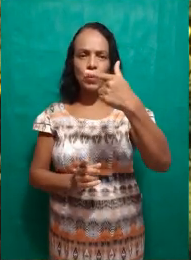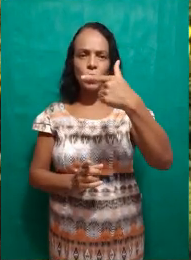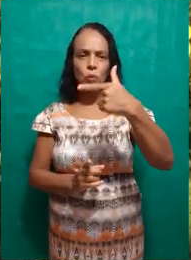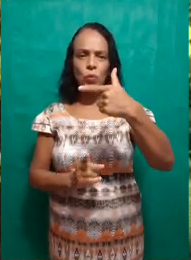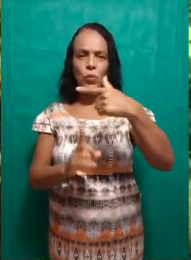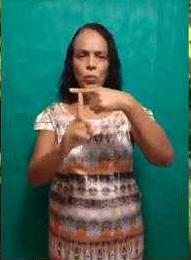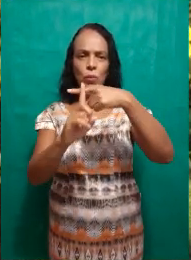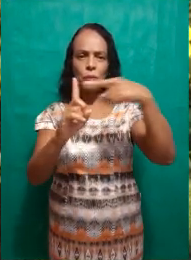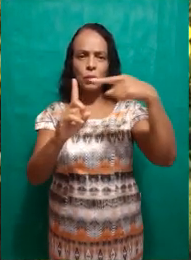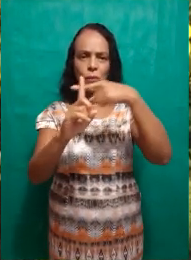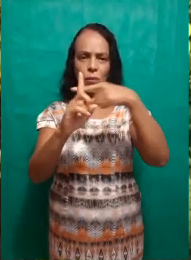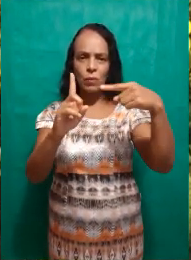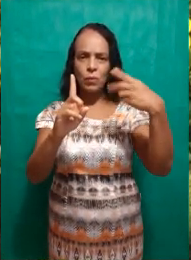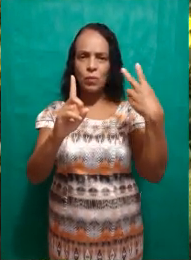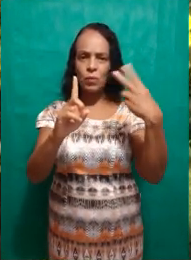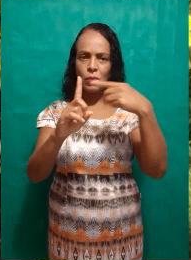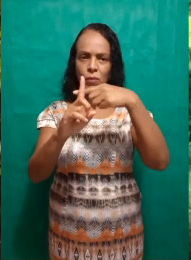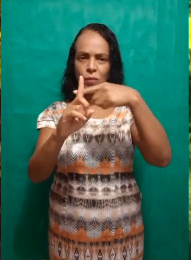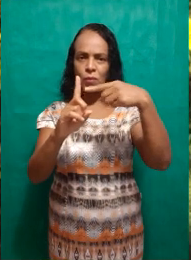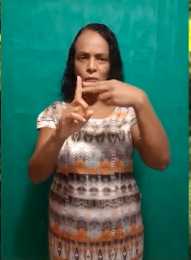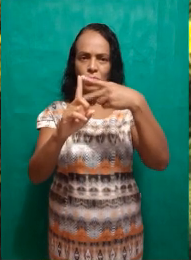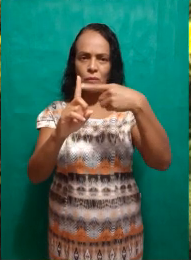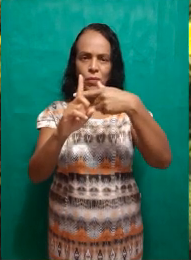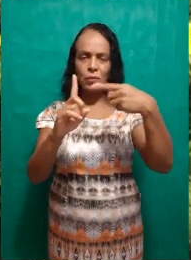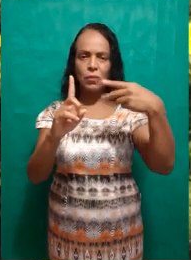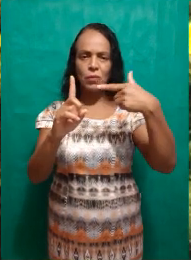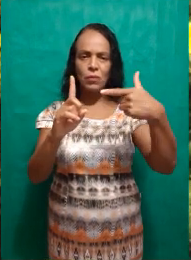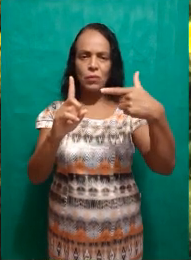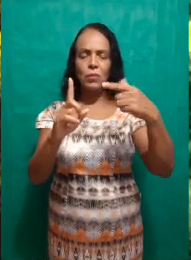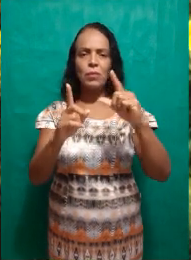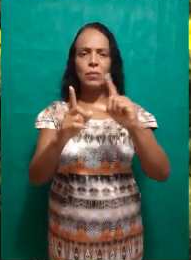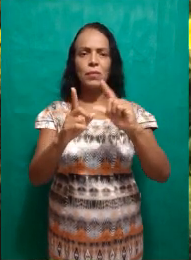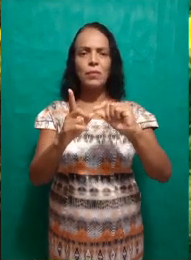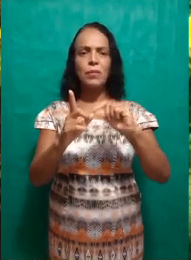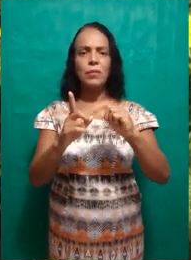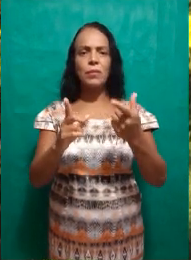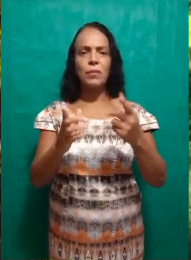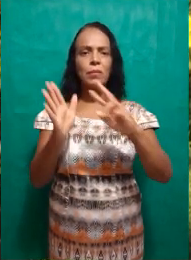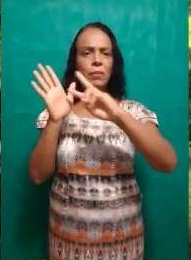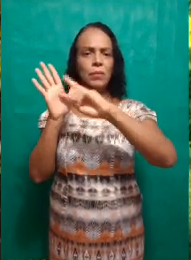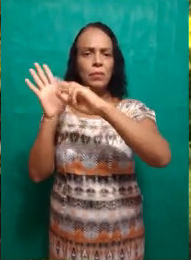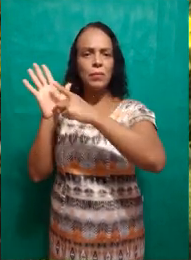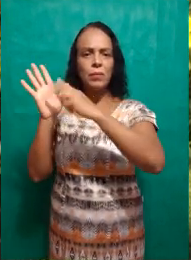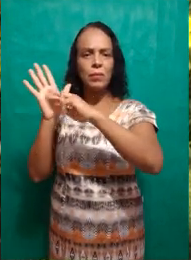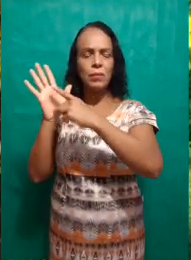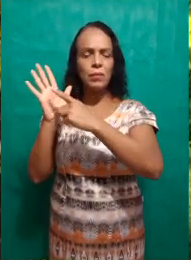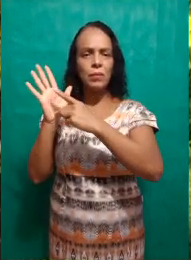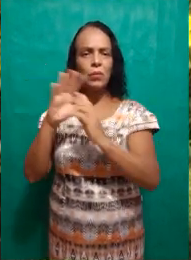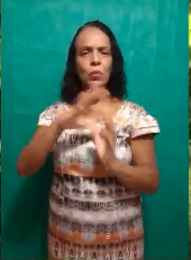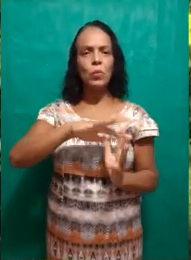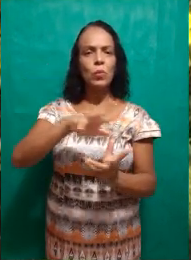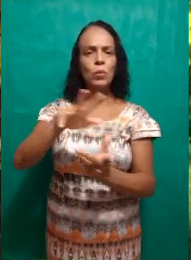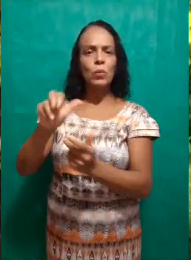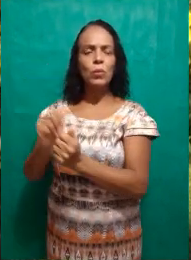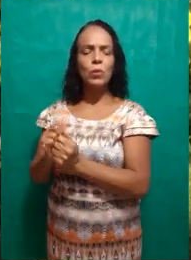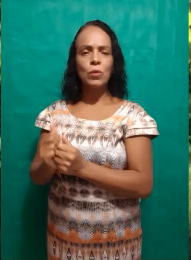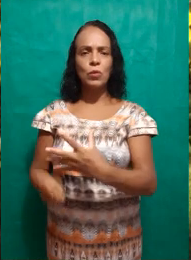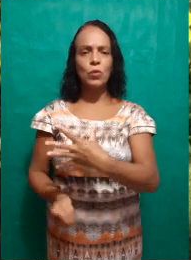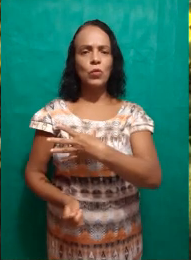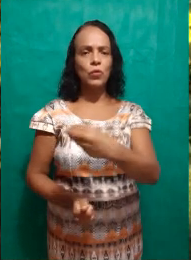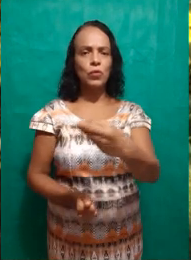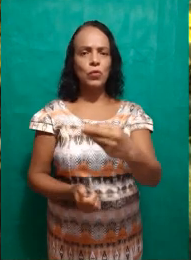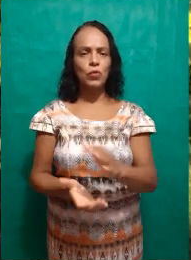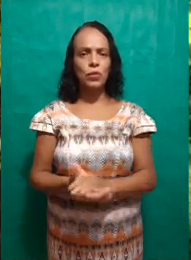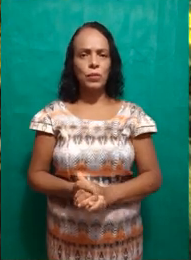braço, instituído no cruzeiro que o mestre recebeu, está representado o mundo do